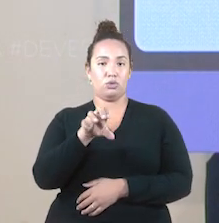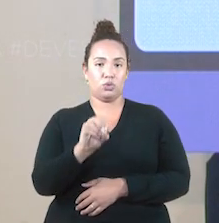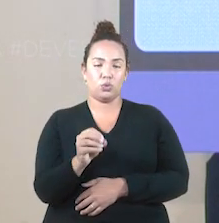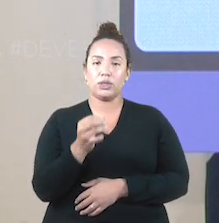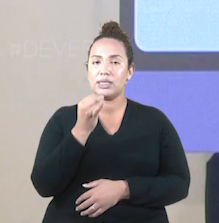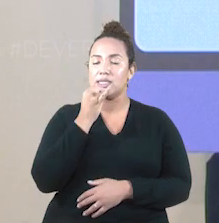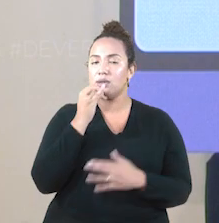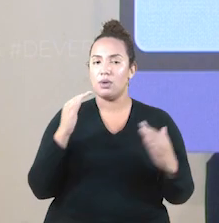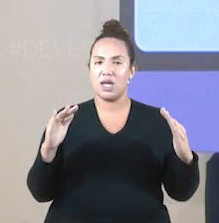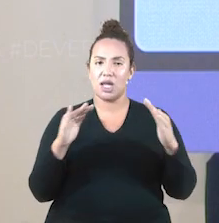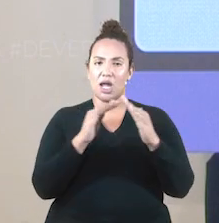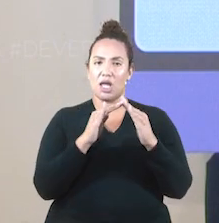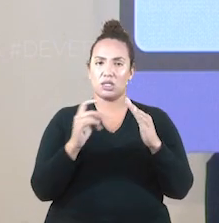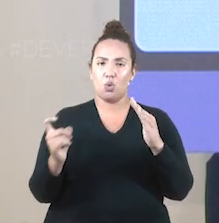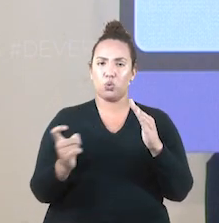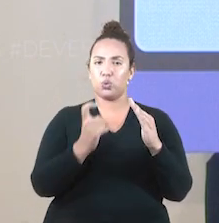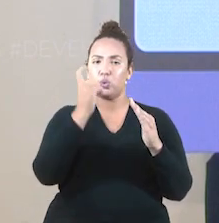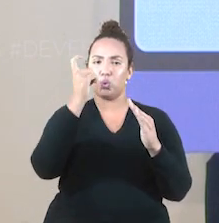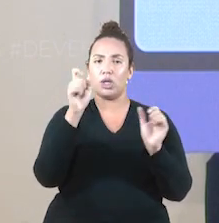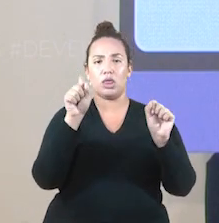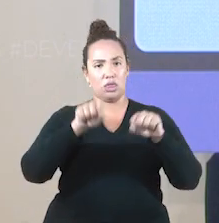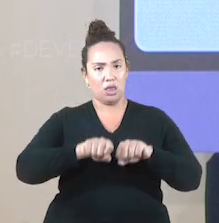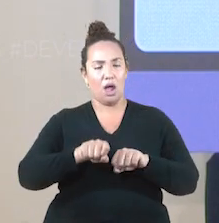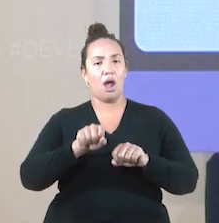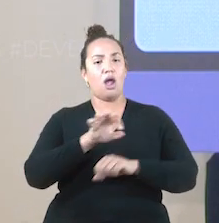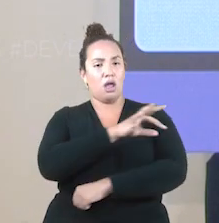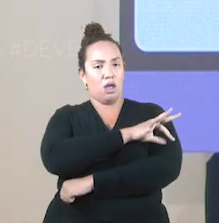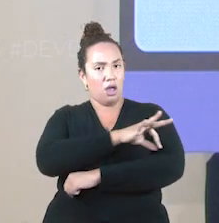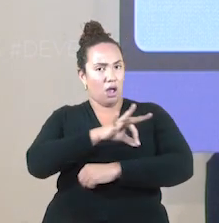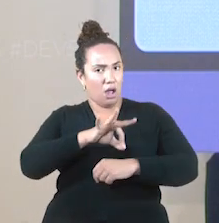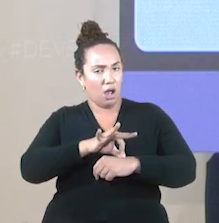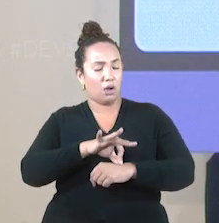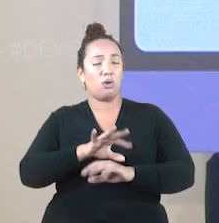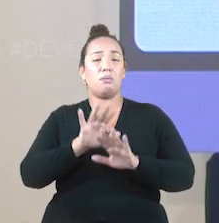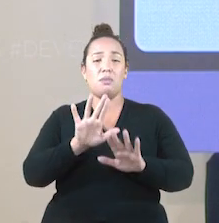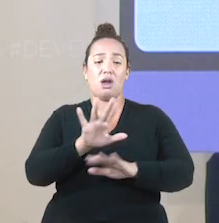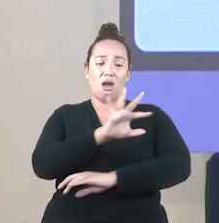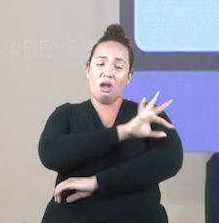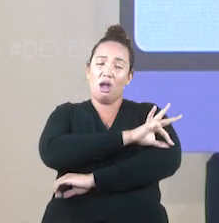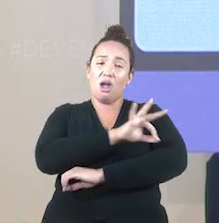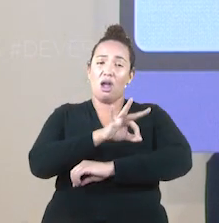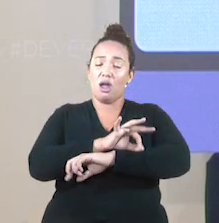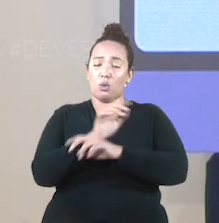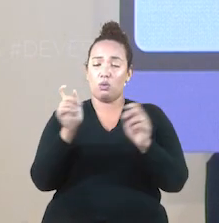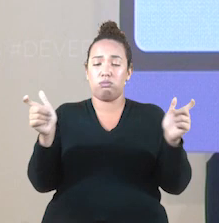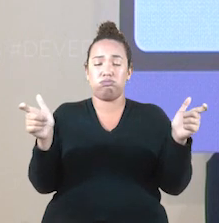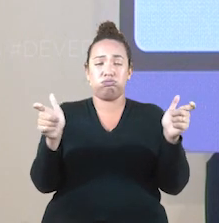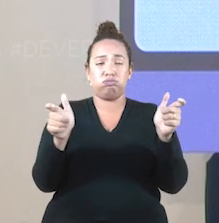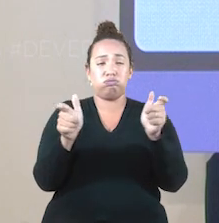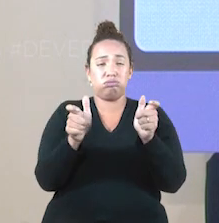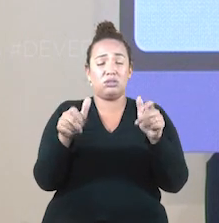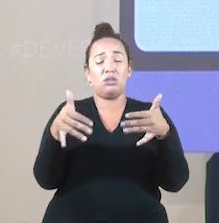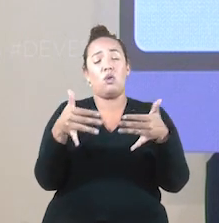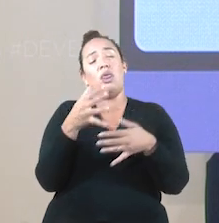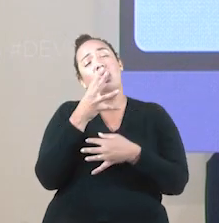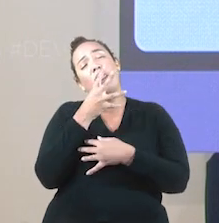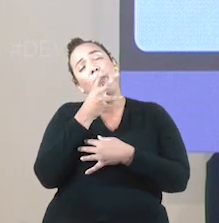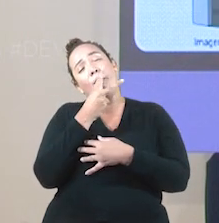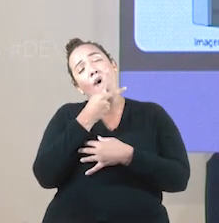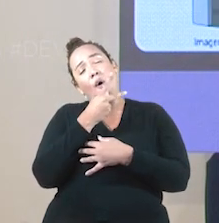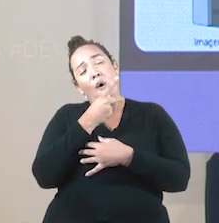dessa casa, por exemplo, até daria para medir com a régua, mas a régua é curta, então levaria muito